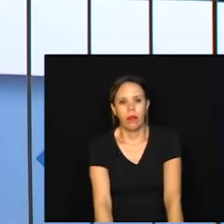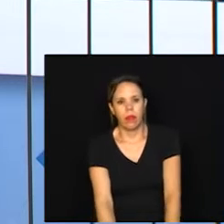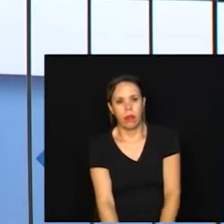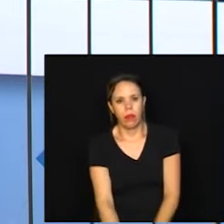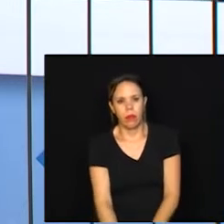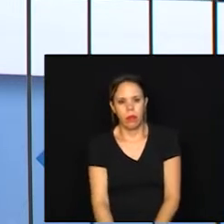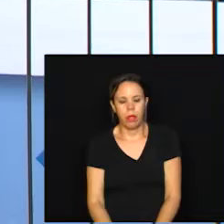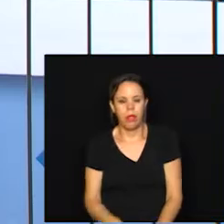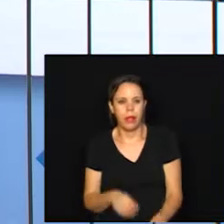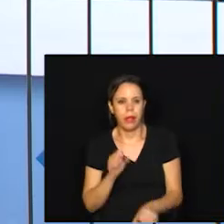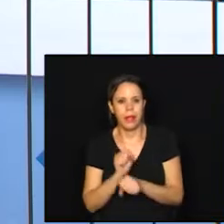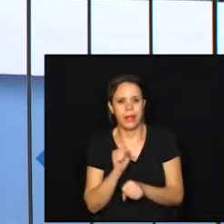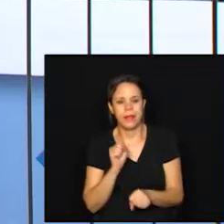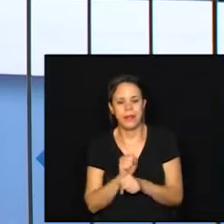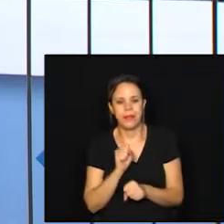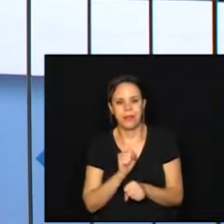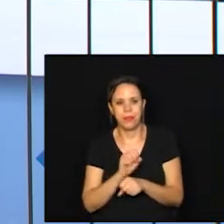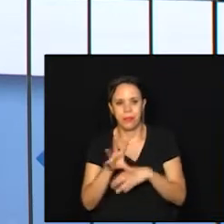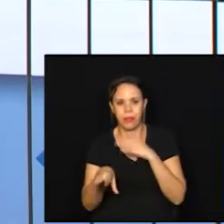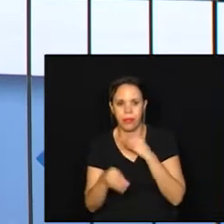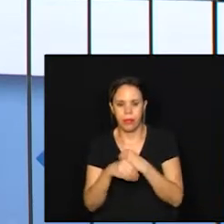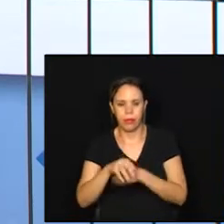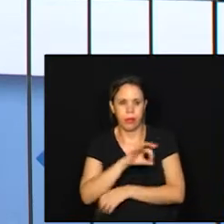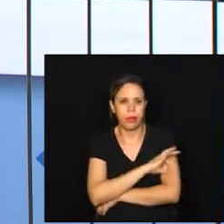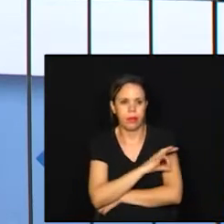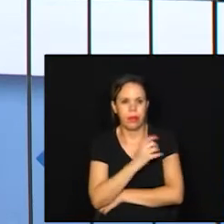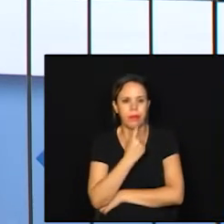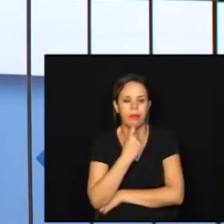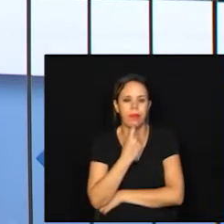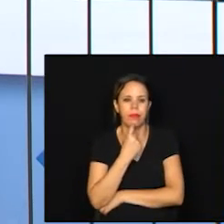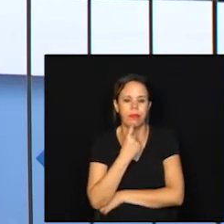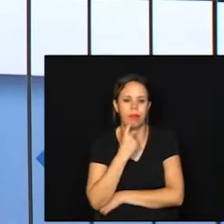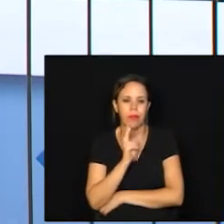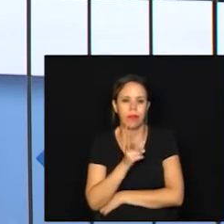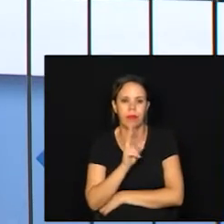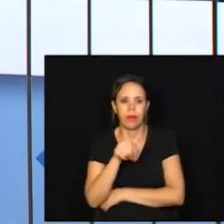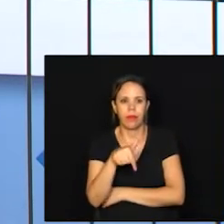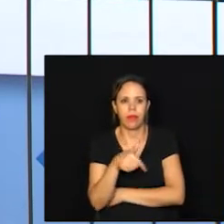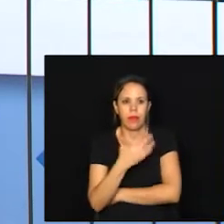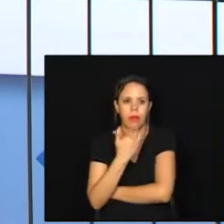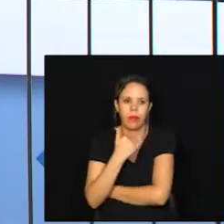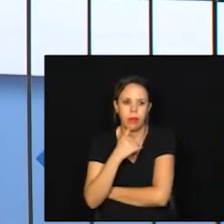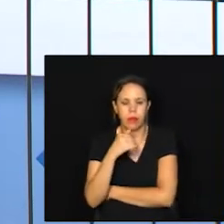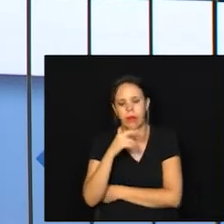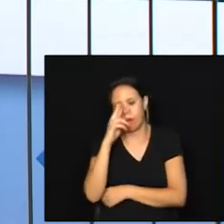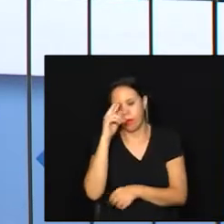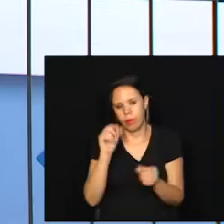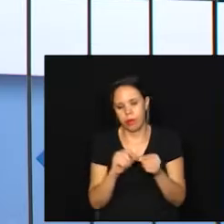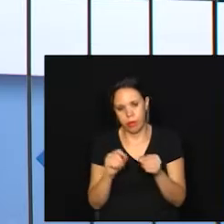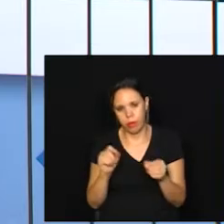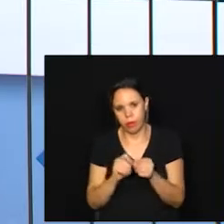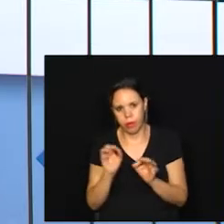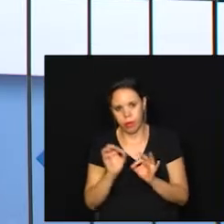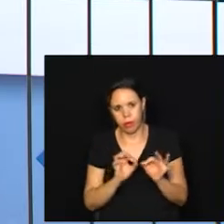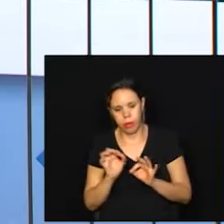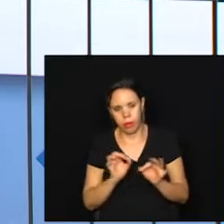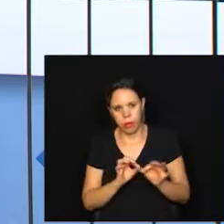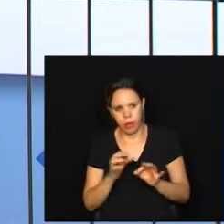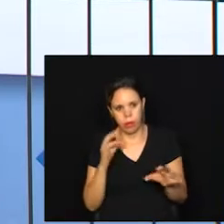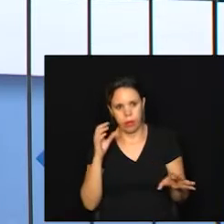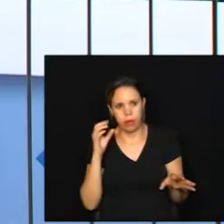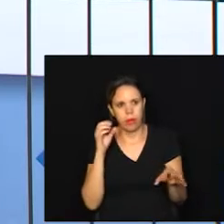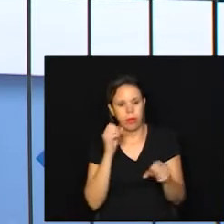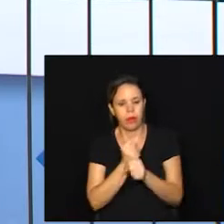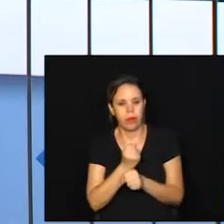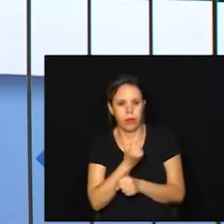Então, a gente aguarda essa atualização da Prefeitura de Campinas, que sempre depois do almoço faz essa tabulação